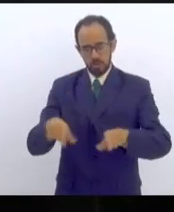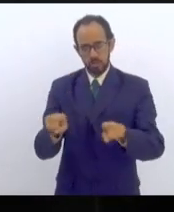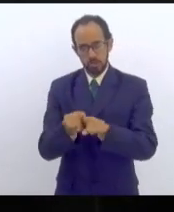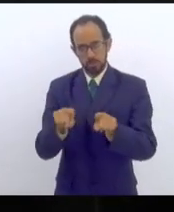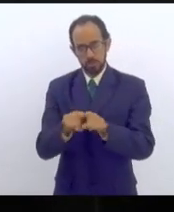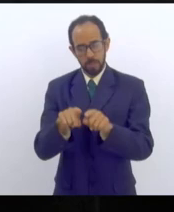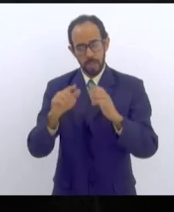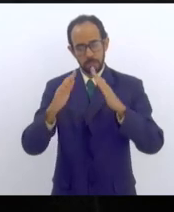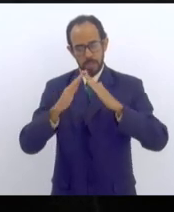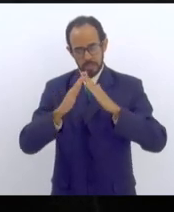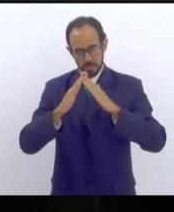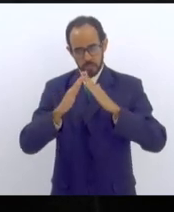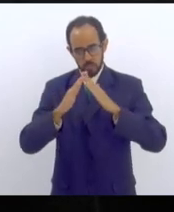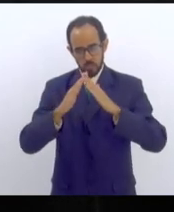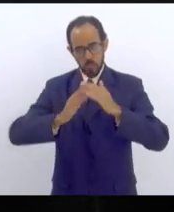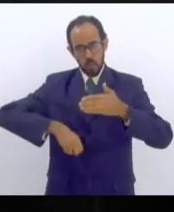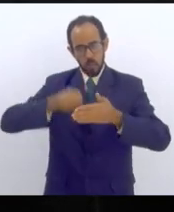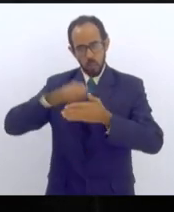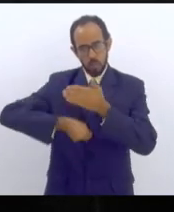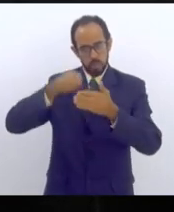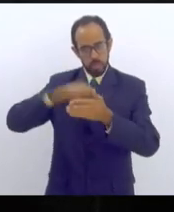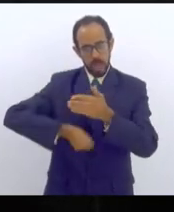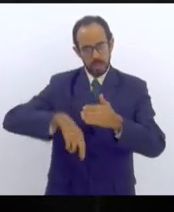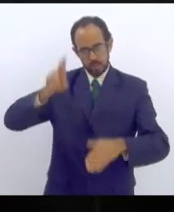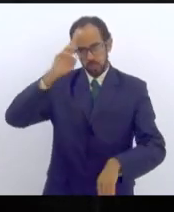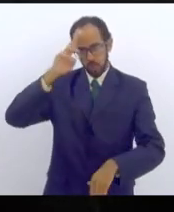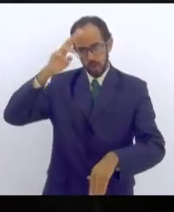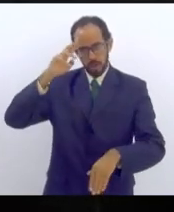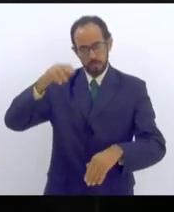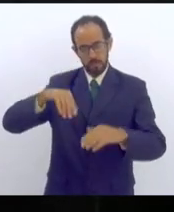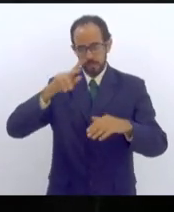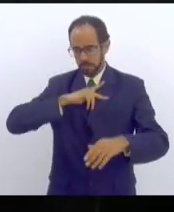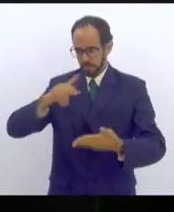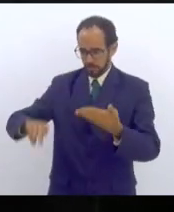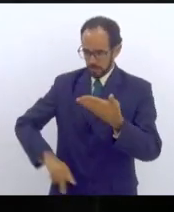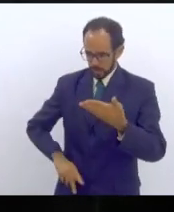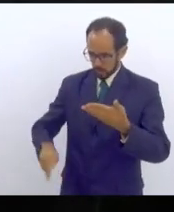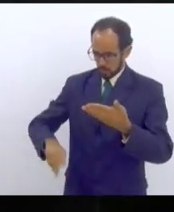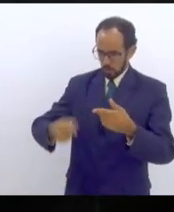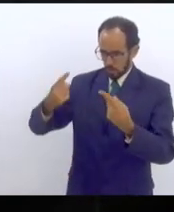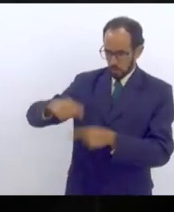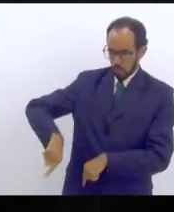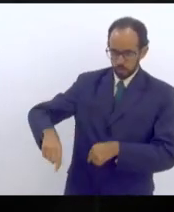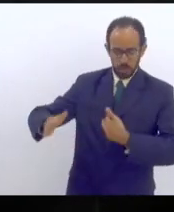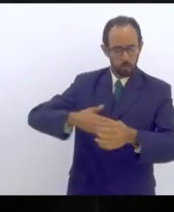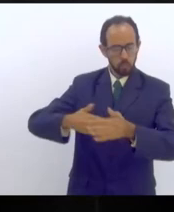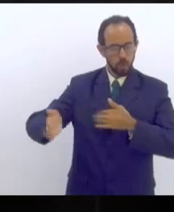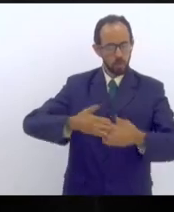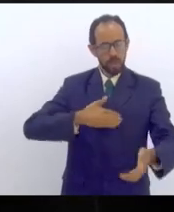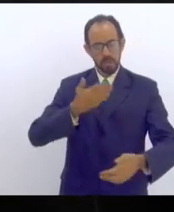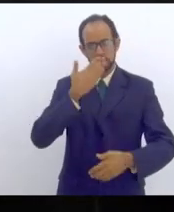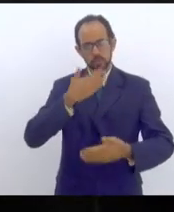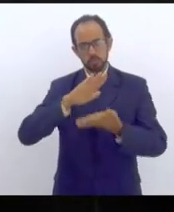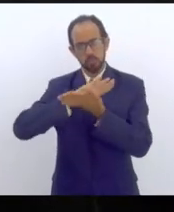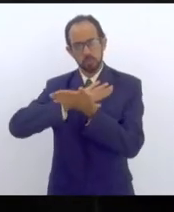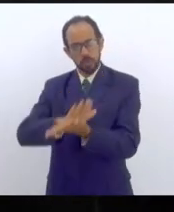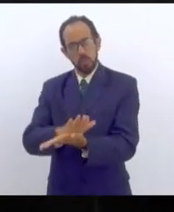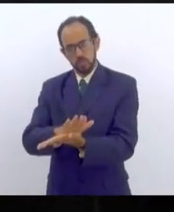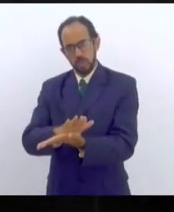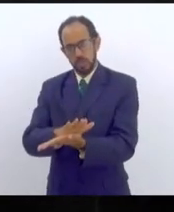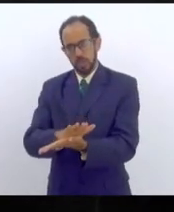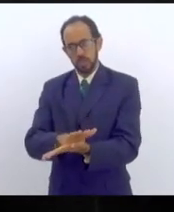habitação. Lutar, senhora presidente, no quarto item, contra todas as formas de preconceito